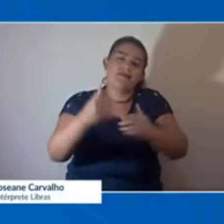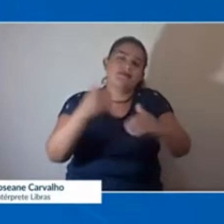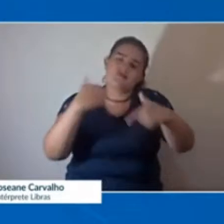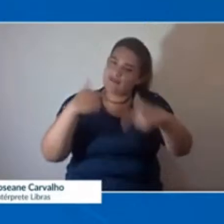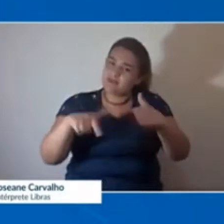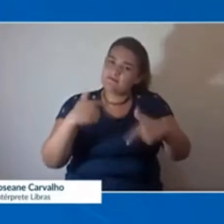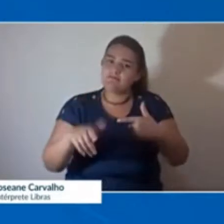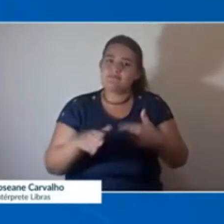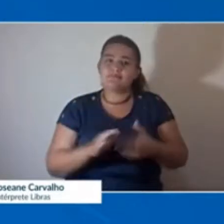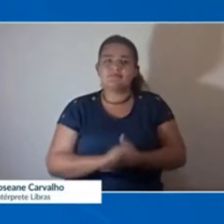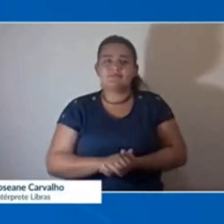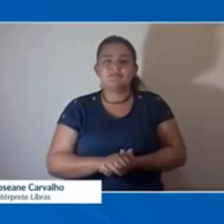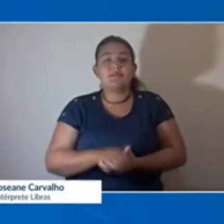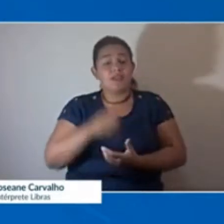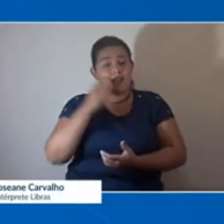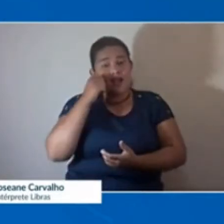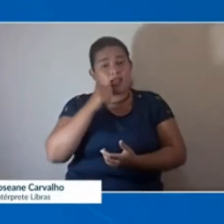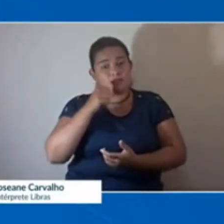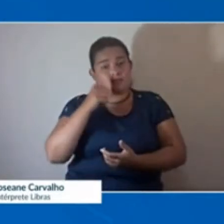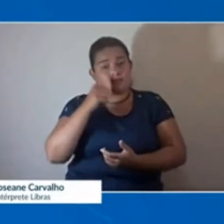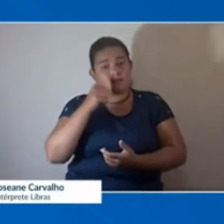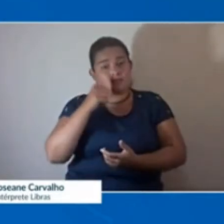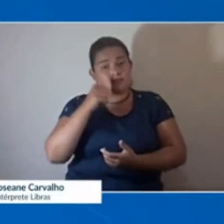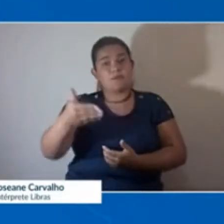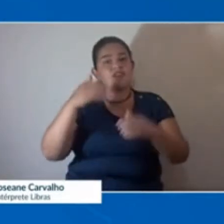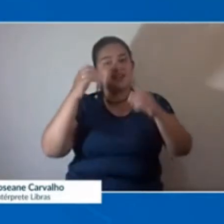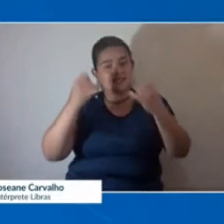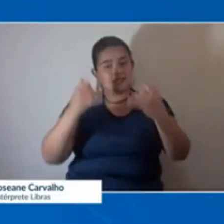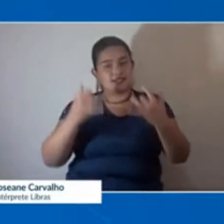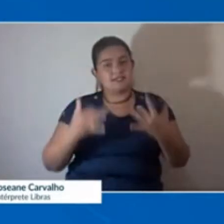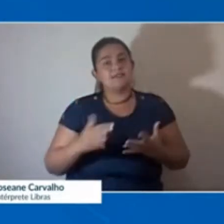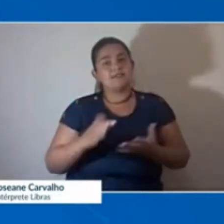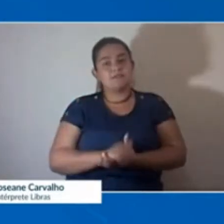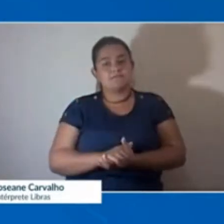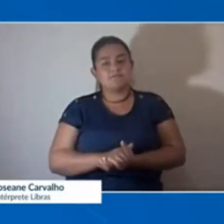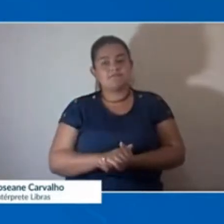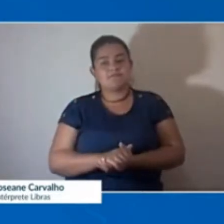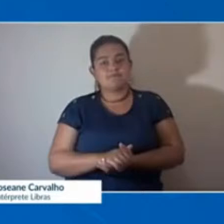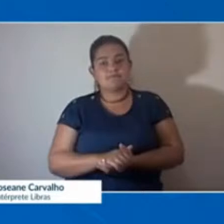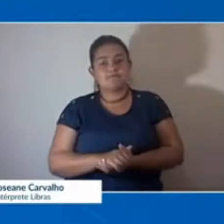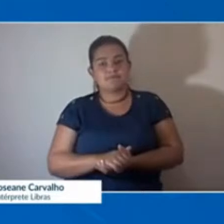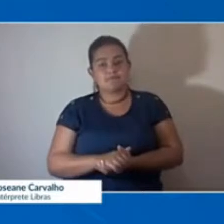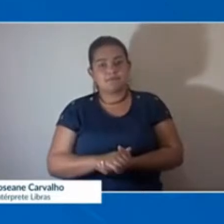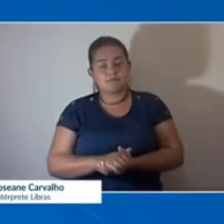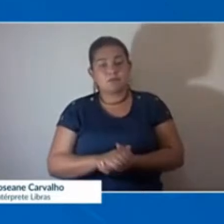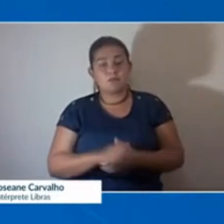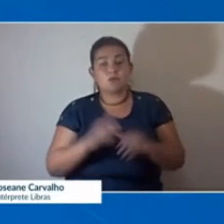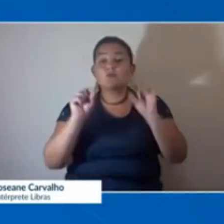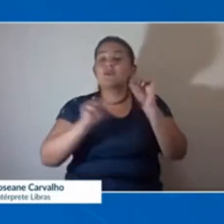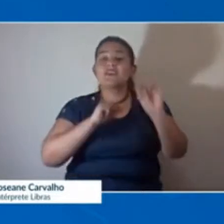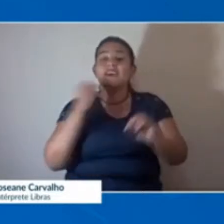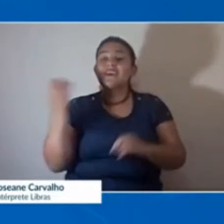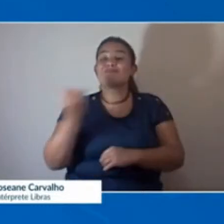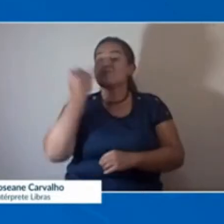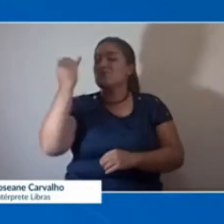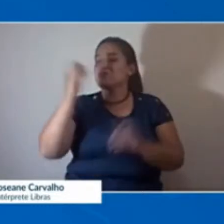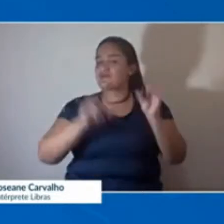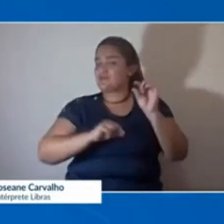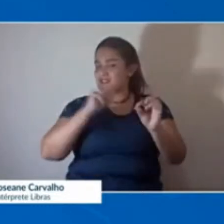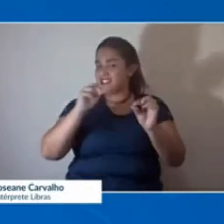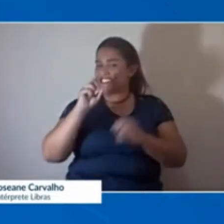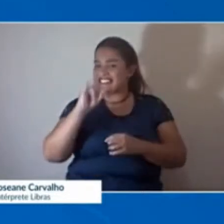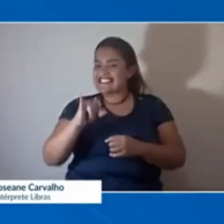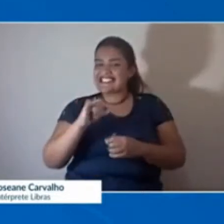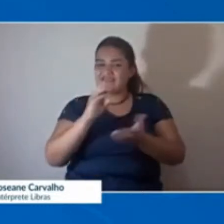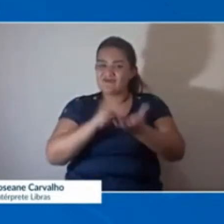as meninas vão falar sobre isso nos outros blocos, né, com você. Mas o que é importante é assim, se a gente não se junta, se a gente não ocupa